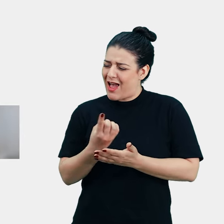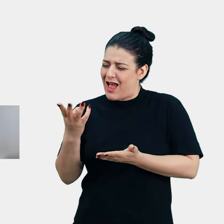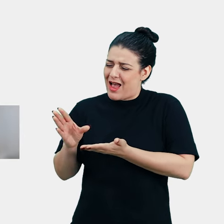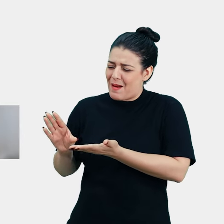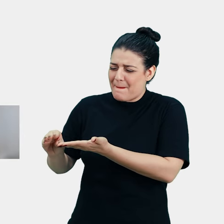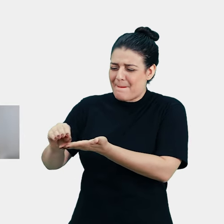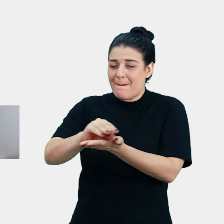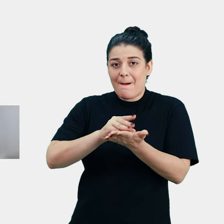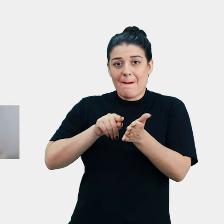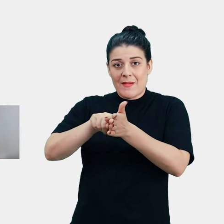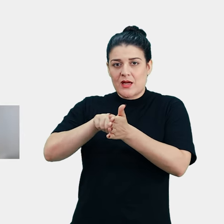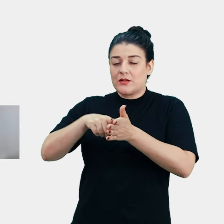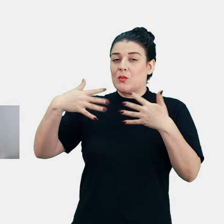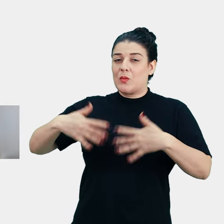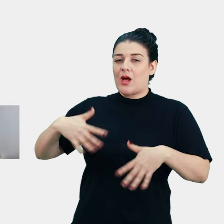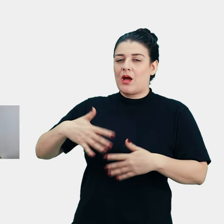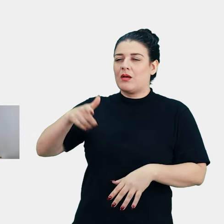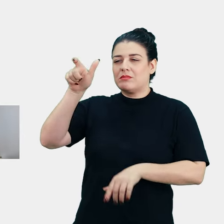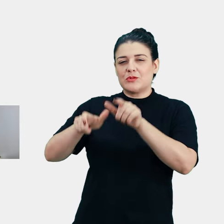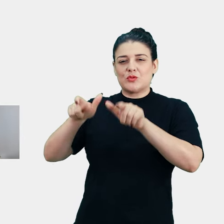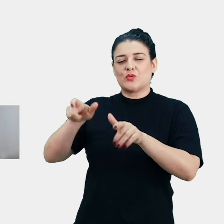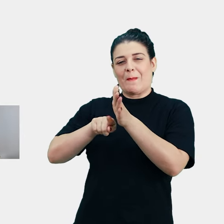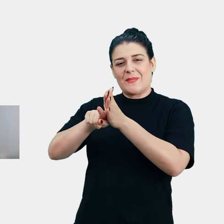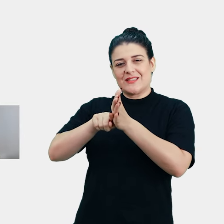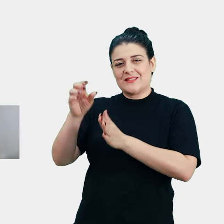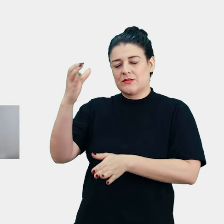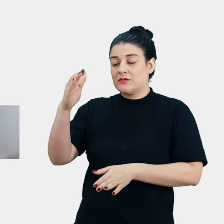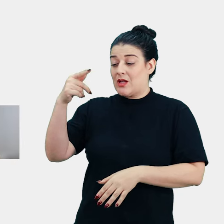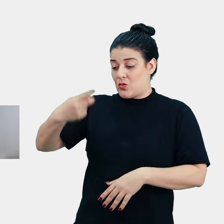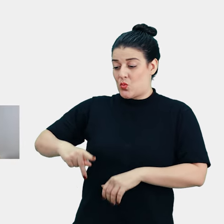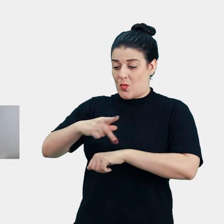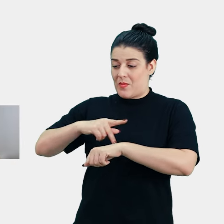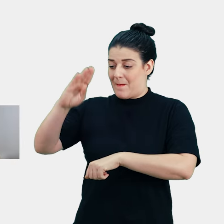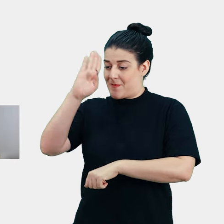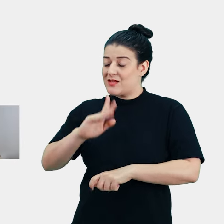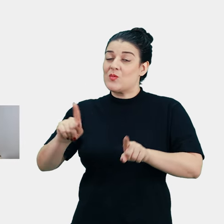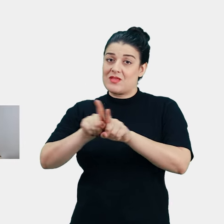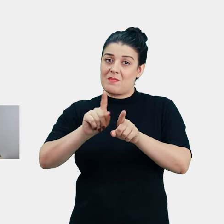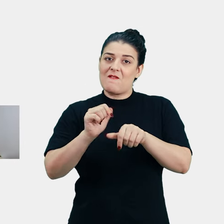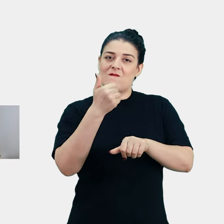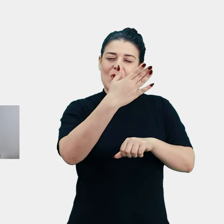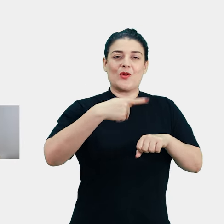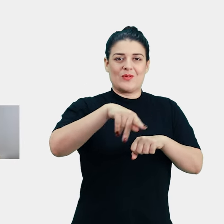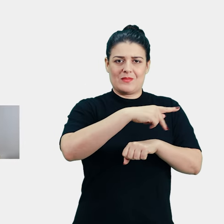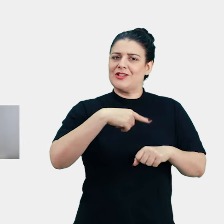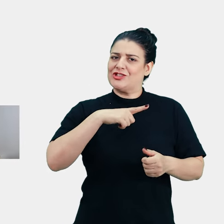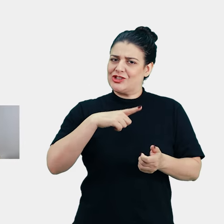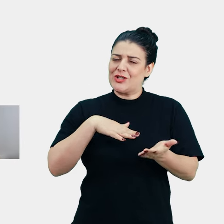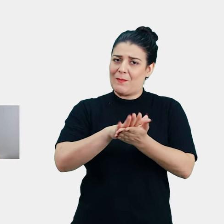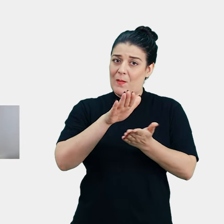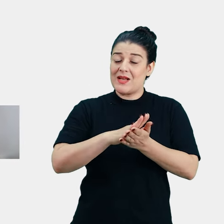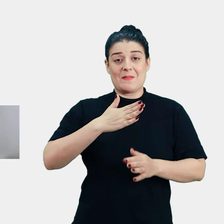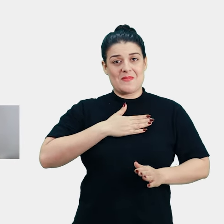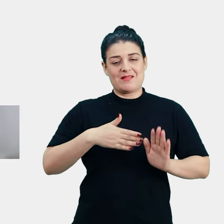com grandes pesquisadores que eu admiro muito no Brasil e fora, que são referência na área. Tem algumas publicações